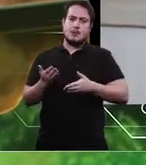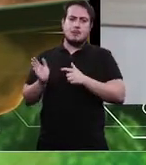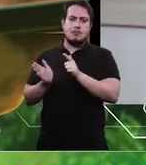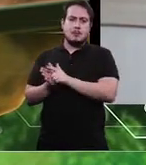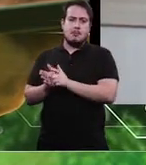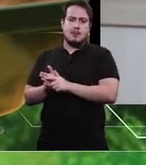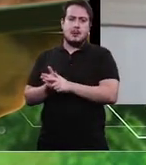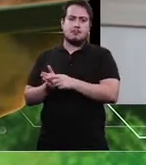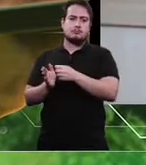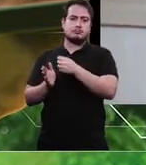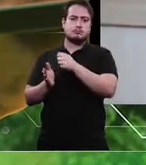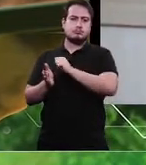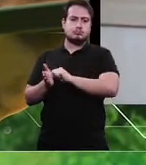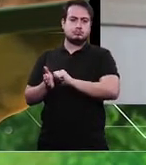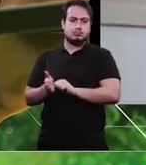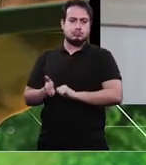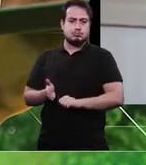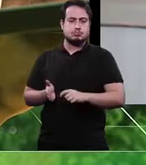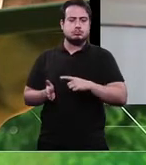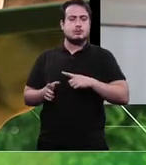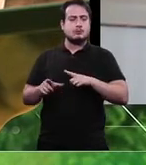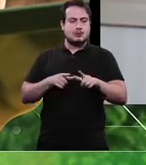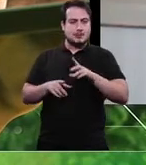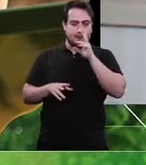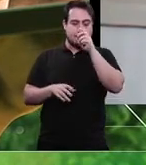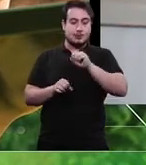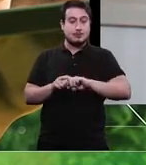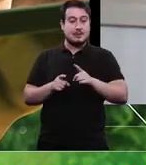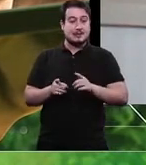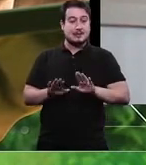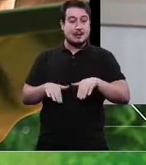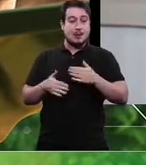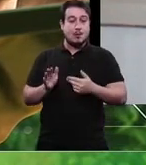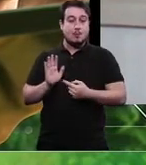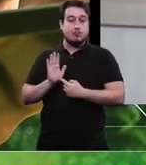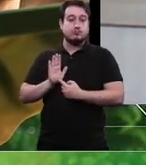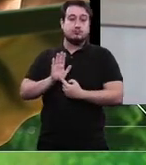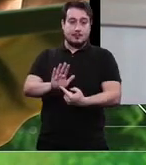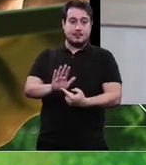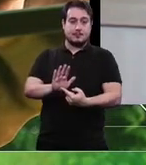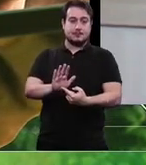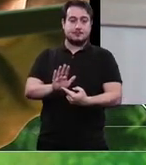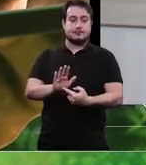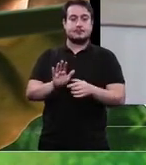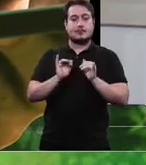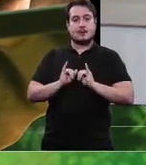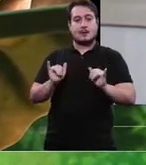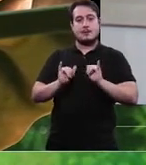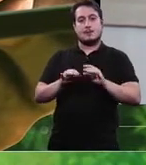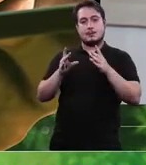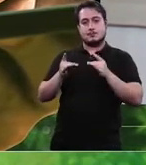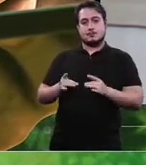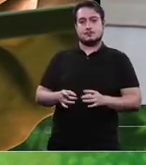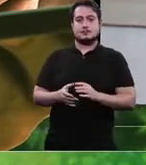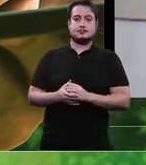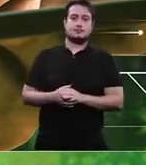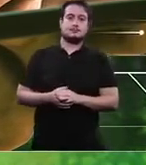nesse sentido? Eu sei que tem um trabalho forte, mas só para que a gente possa aqui ter uma informação mais detalhada.